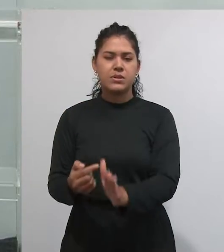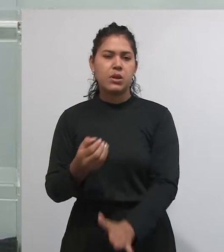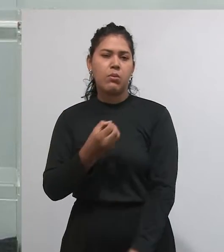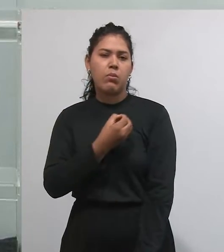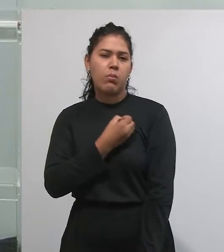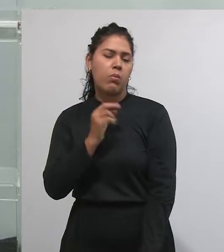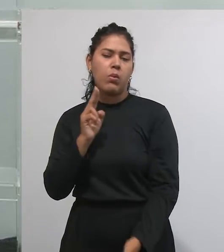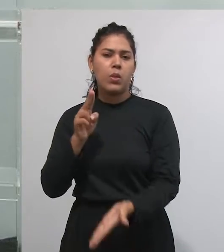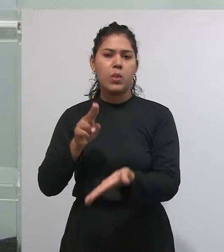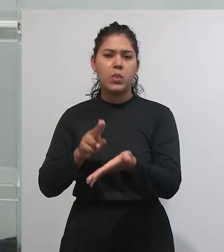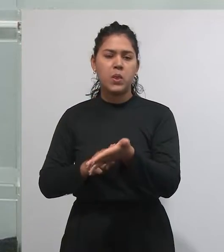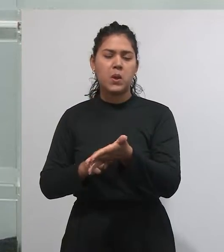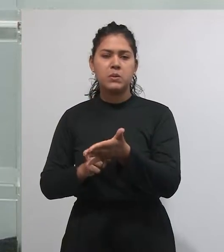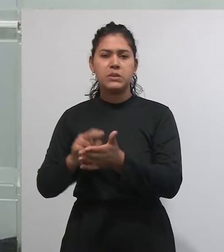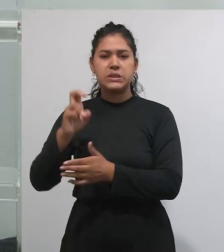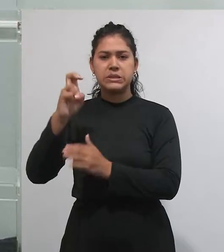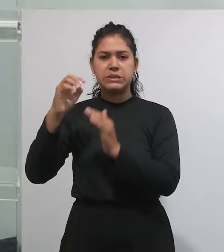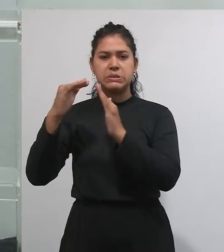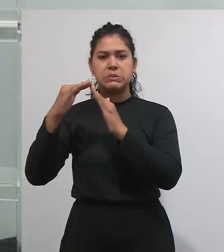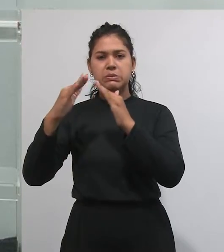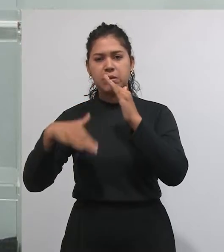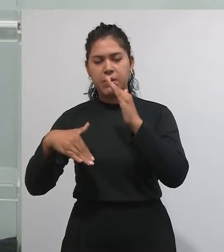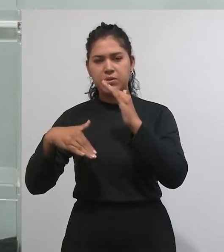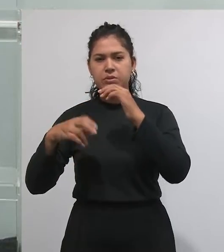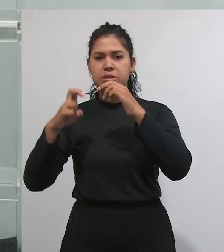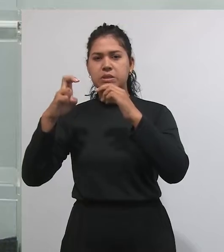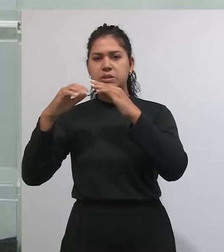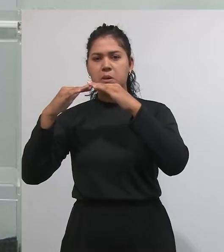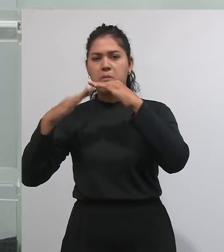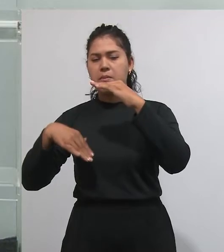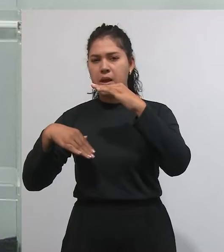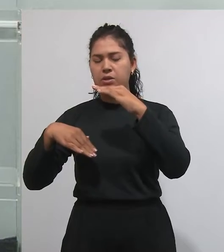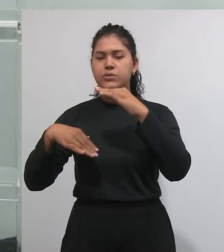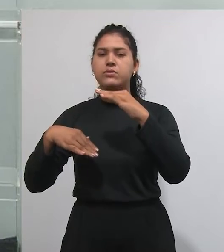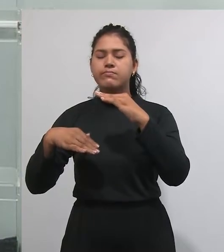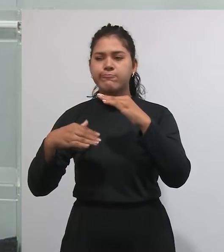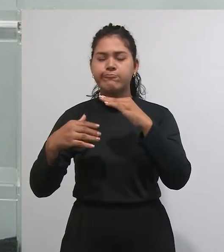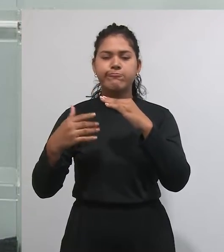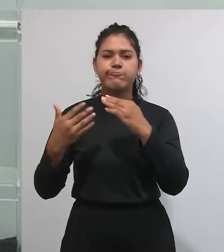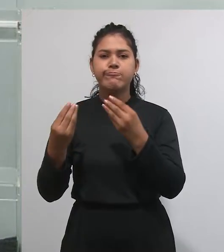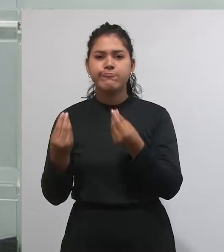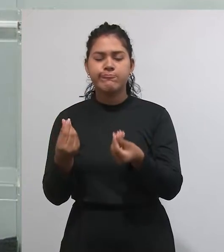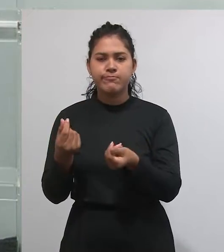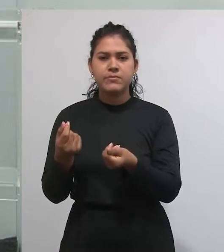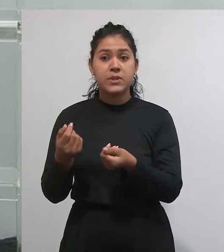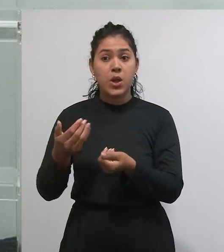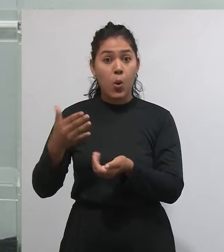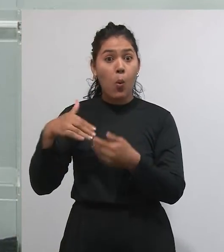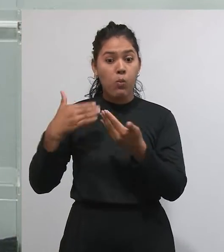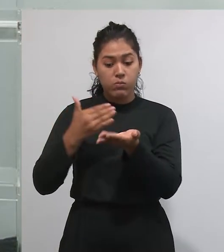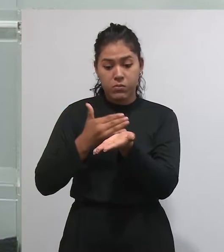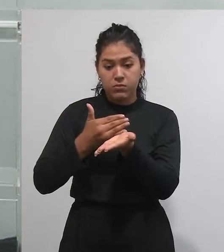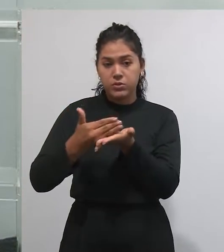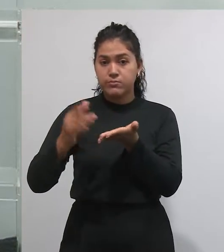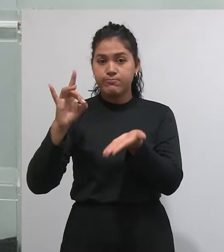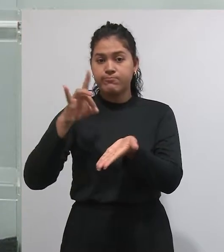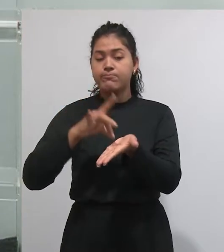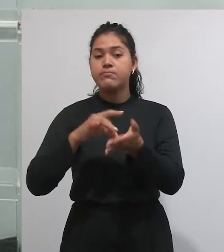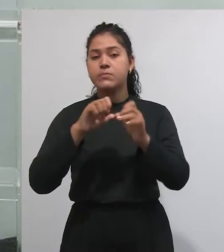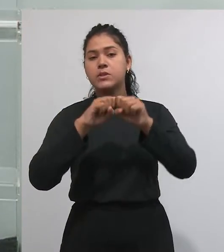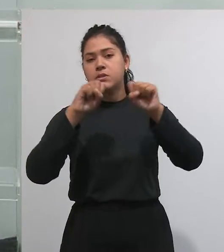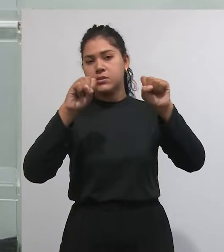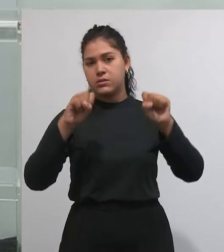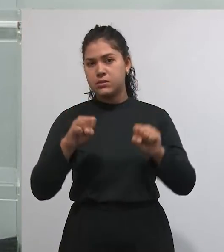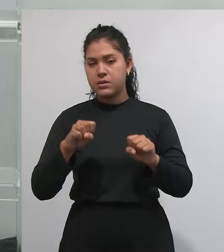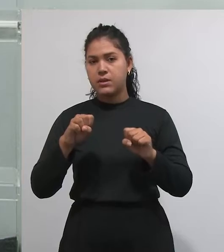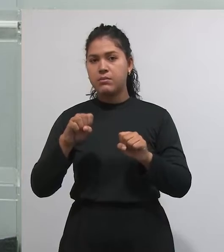5, a gente teve no início desse sistema notas bastante abaixo do